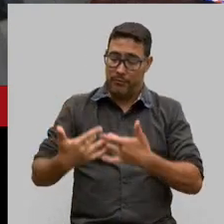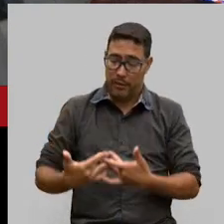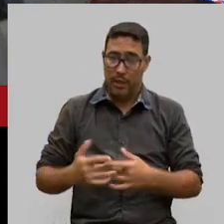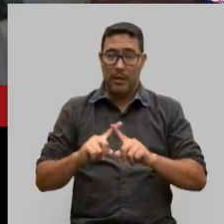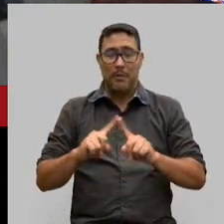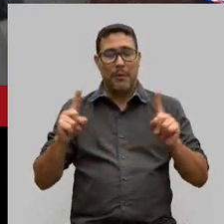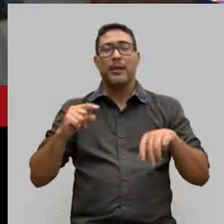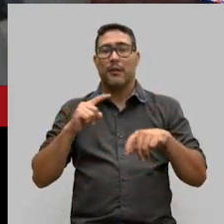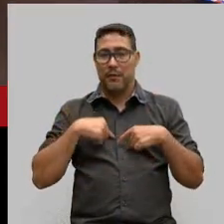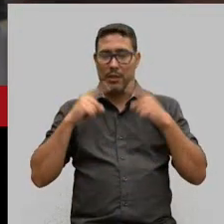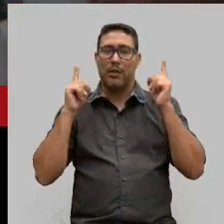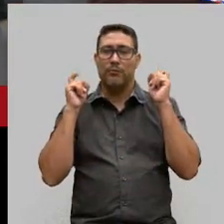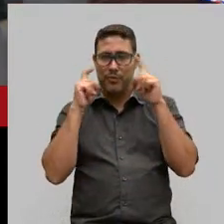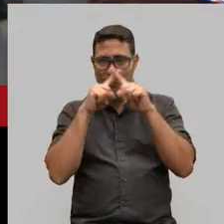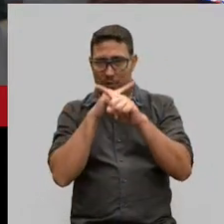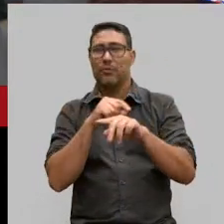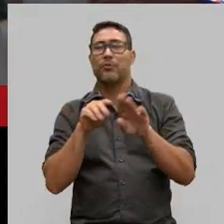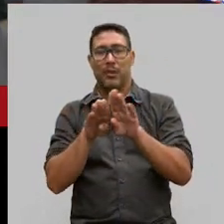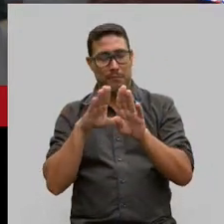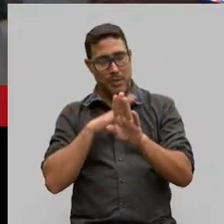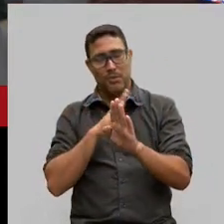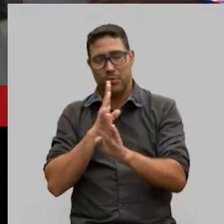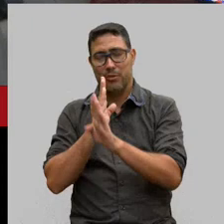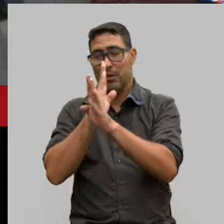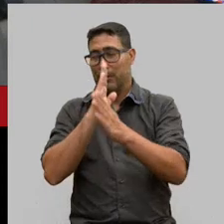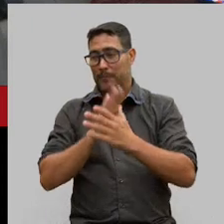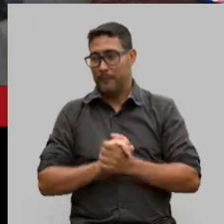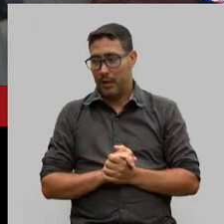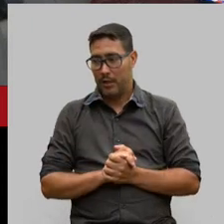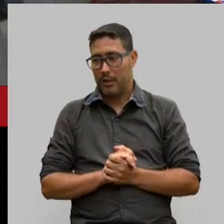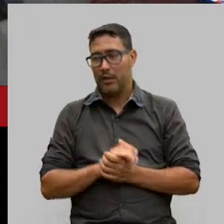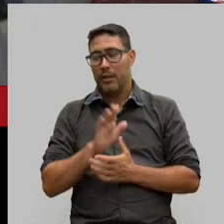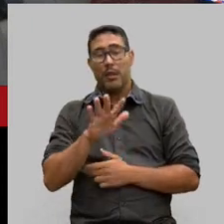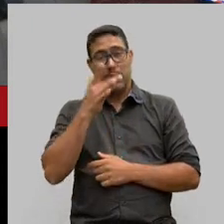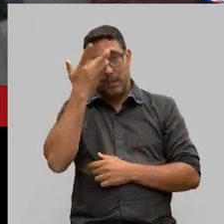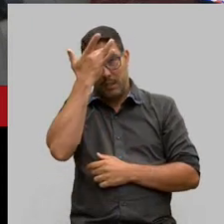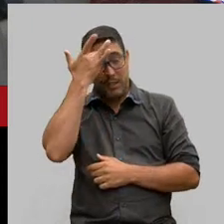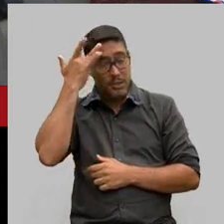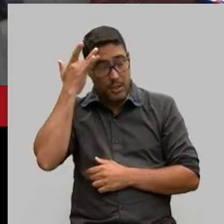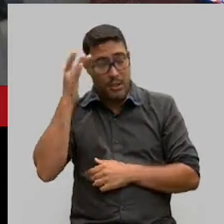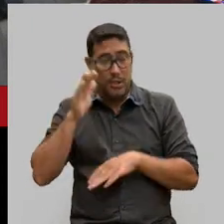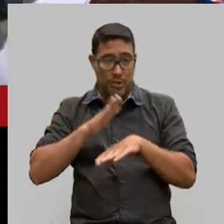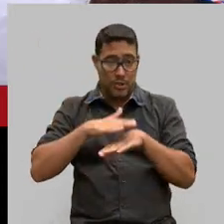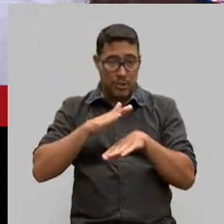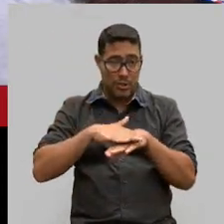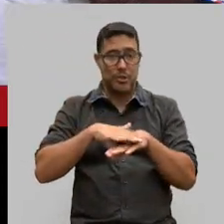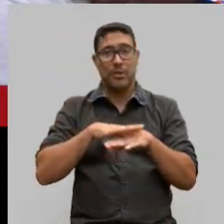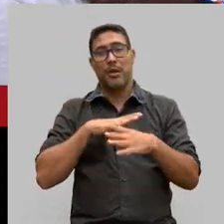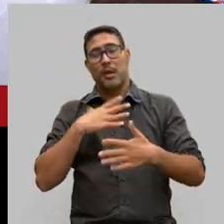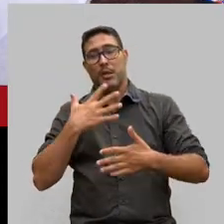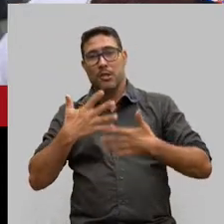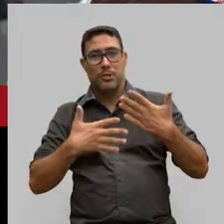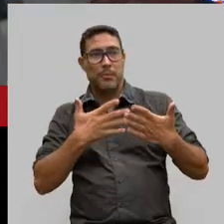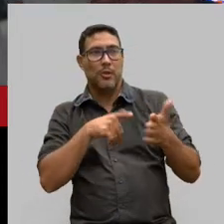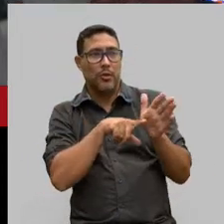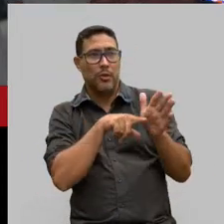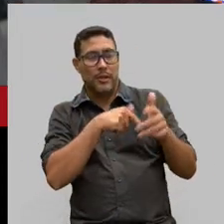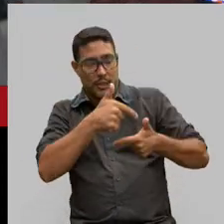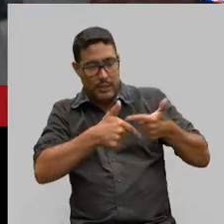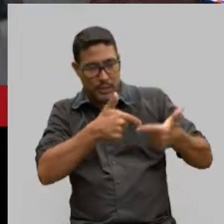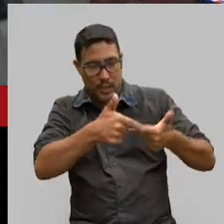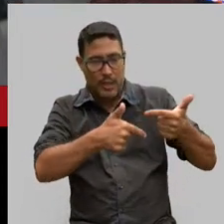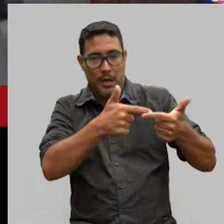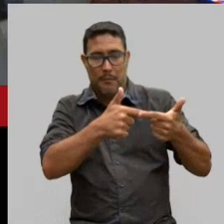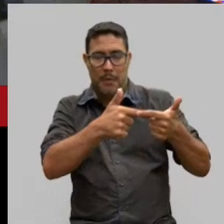difícil de encontrar e eu entendo também que as pessoas trabalham com amor mas não por amor